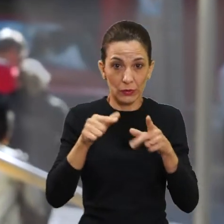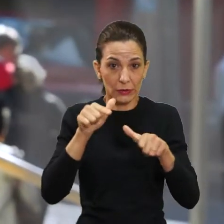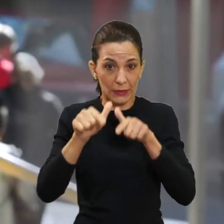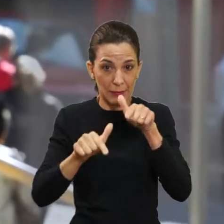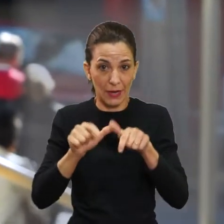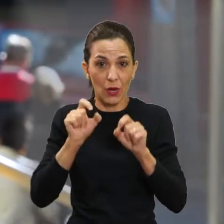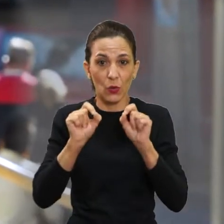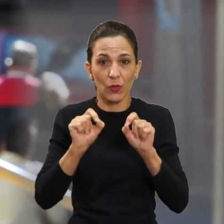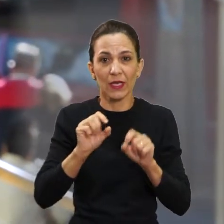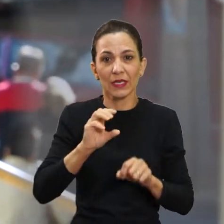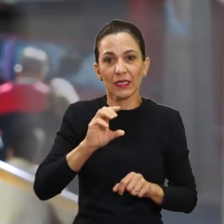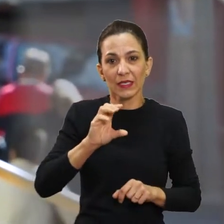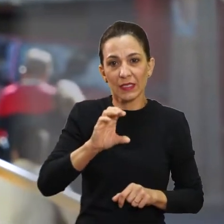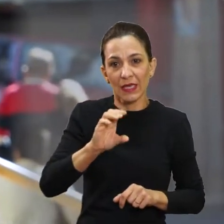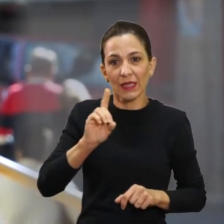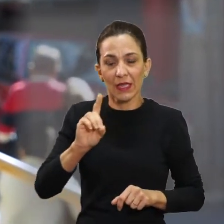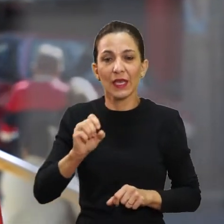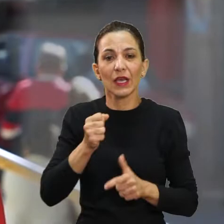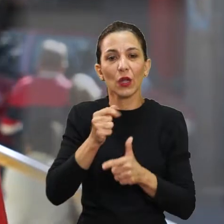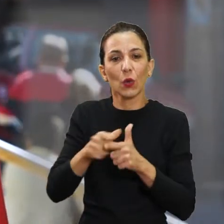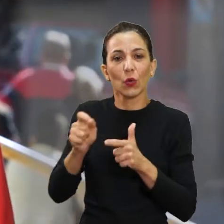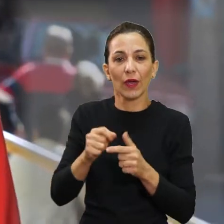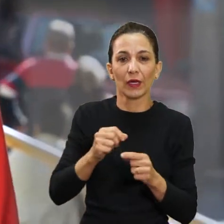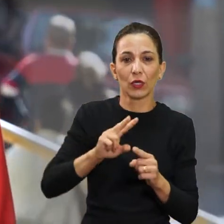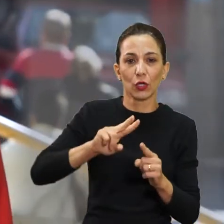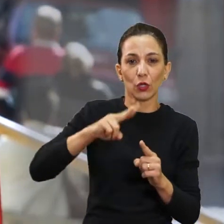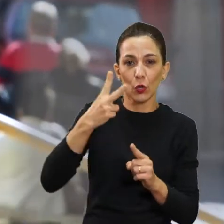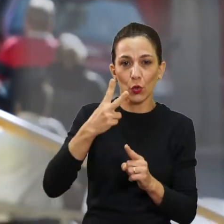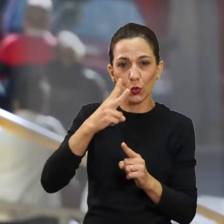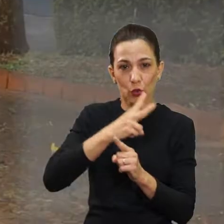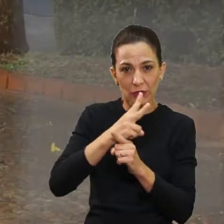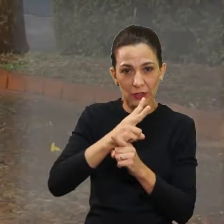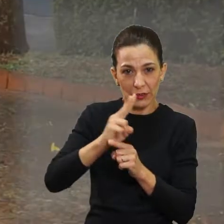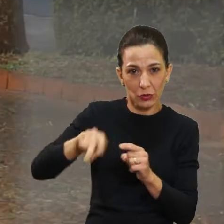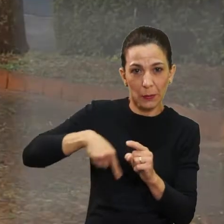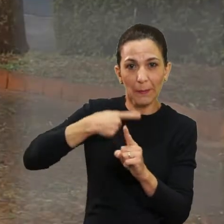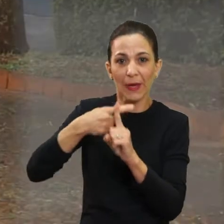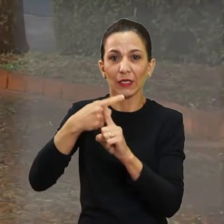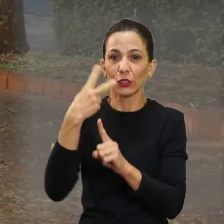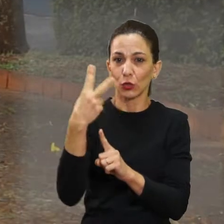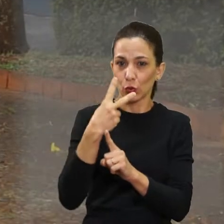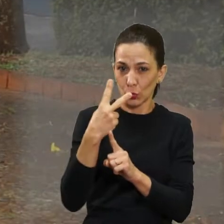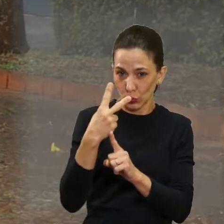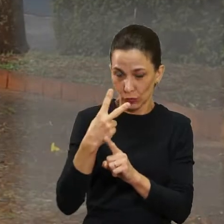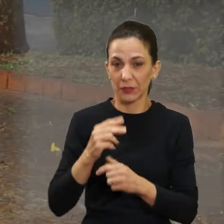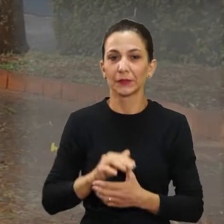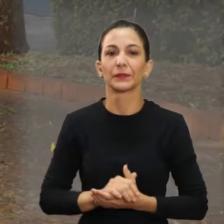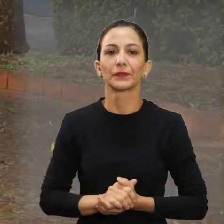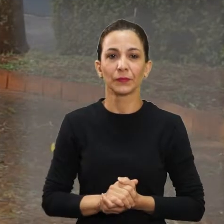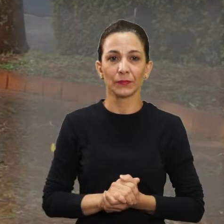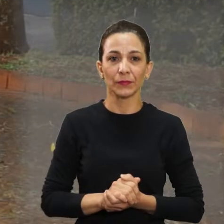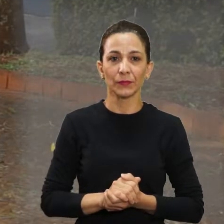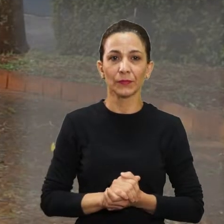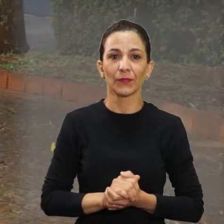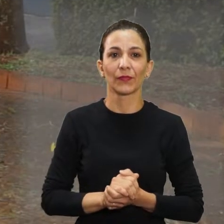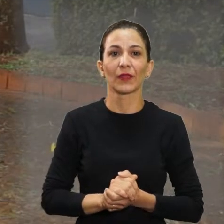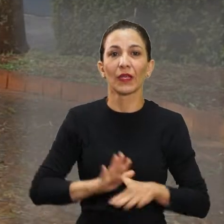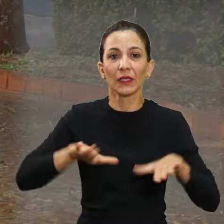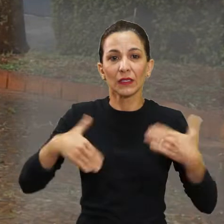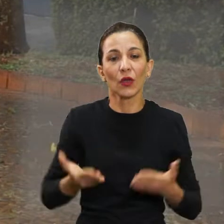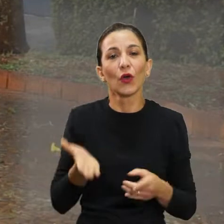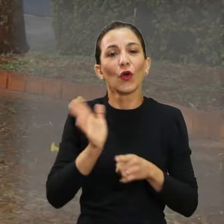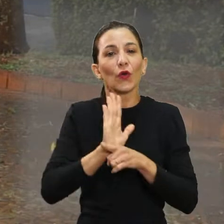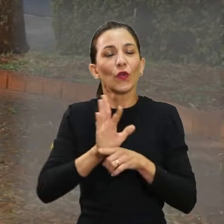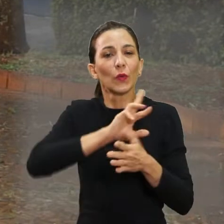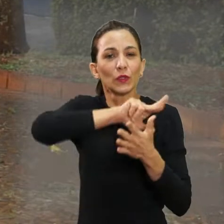muito tempo, 2 anos, assim, trabalhei em 2 locadoras, 2 anos em cada uma, né? Então eu vi muita coisa, assisti muita coisa e isso foi